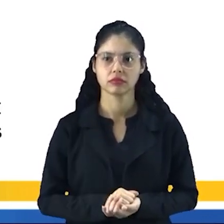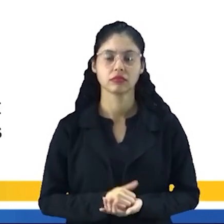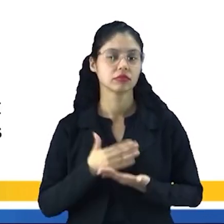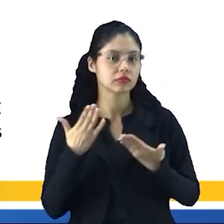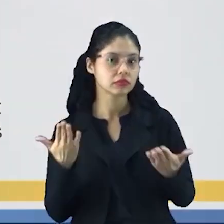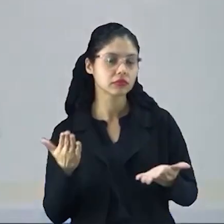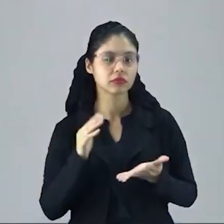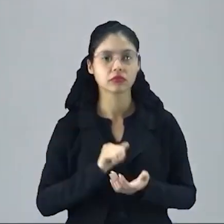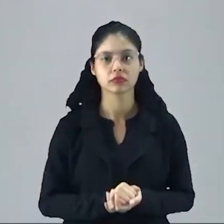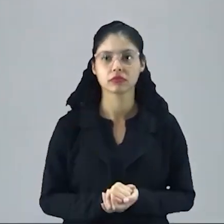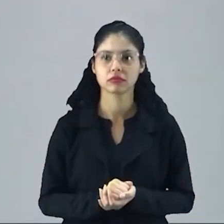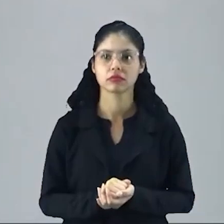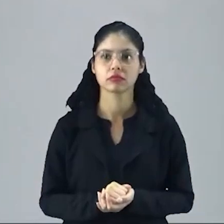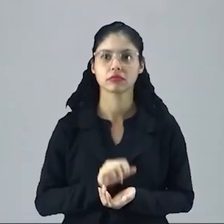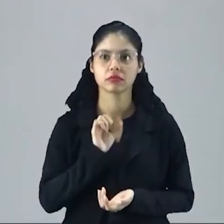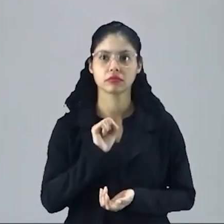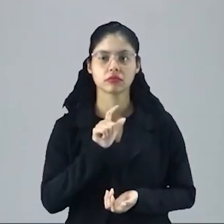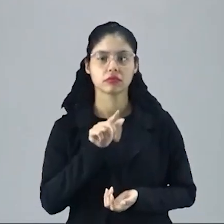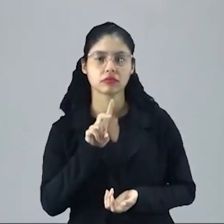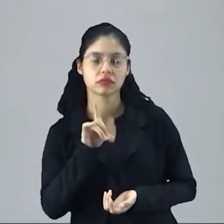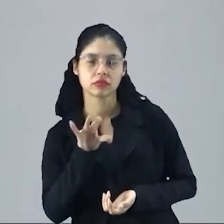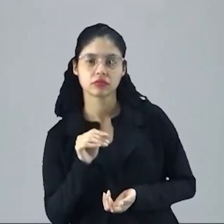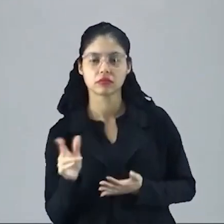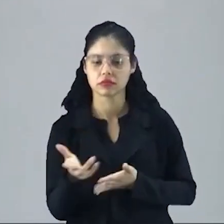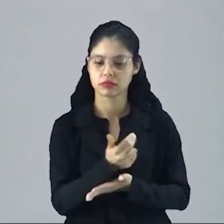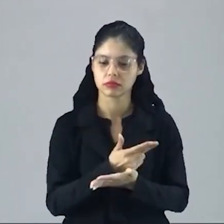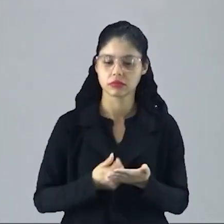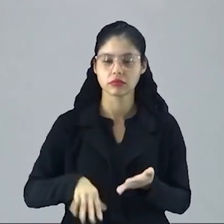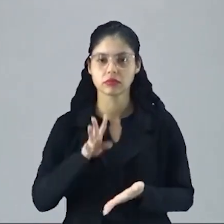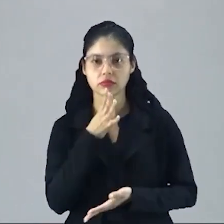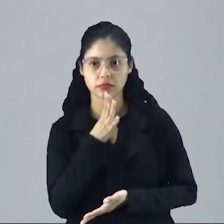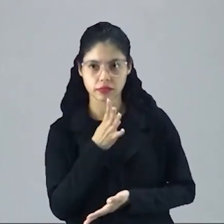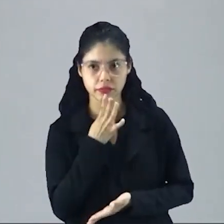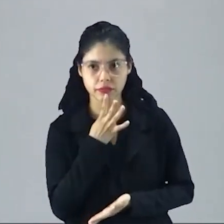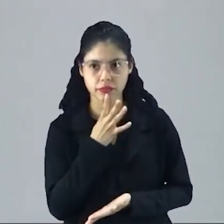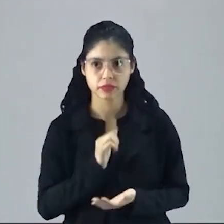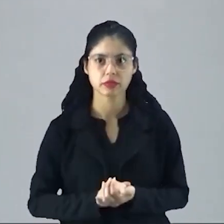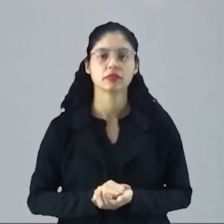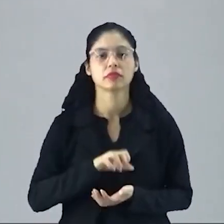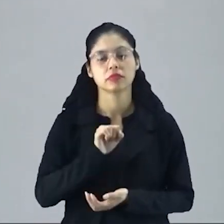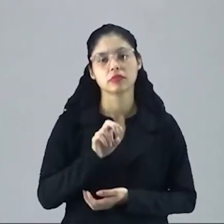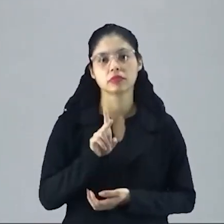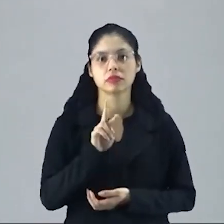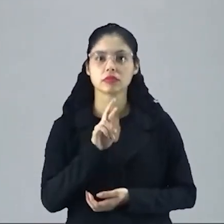Ray. Salvador Dalí, gente, é aquele artista mais conhecido do